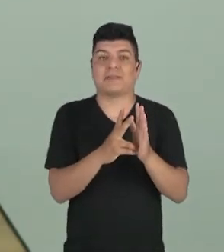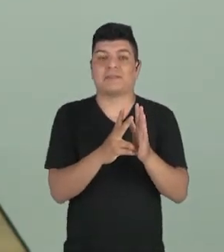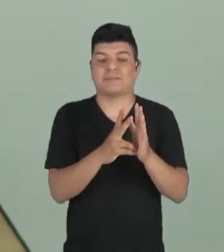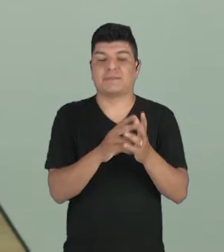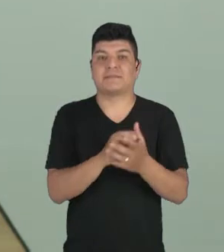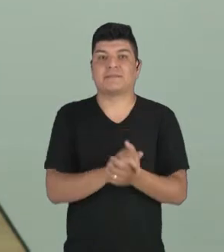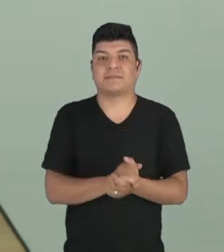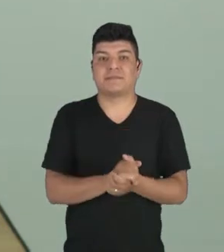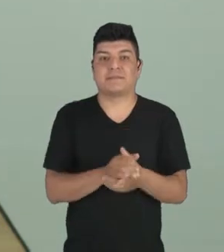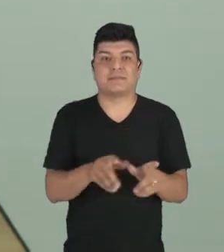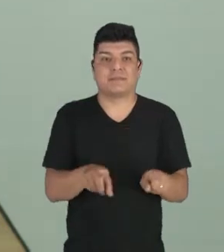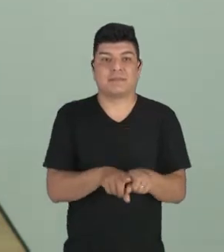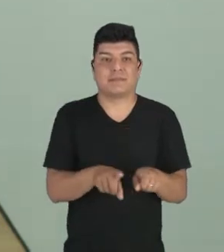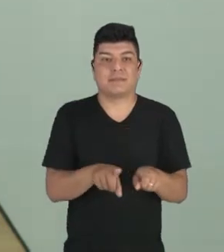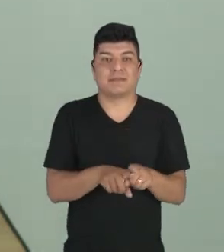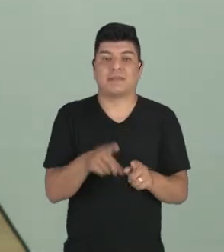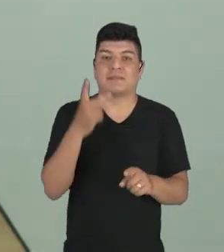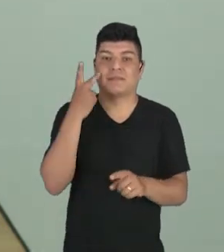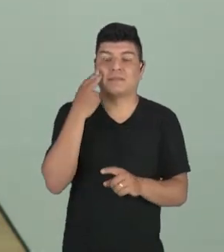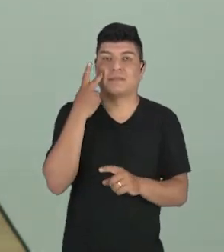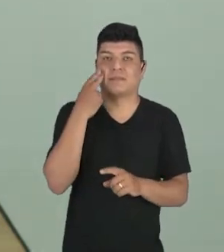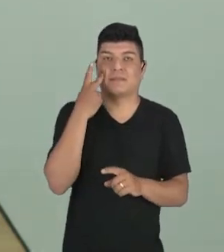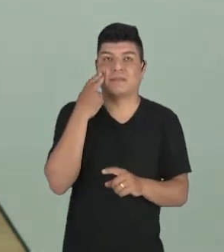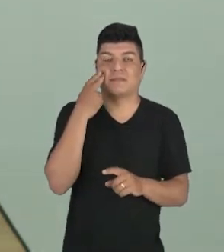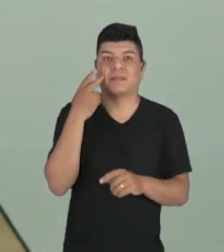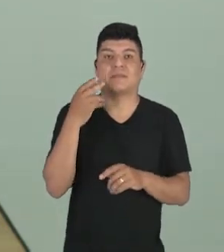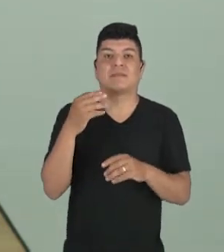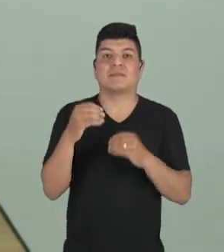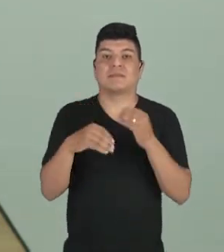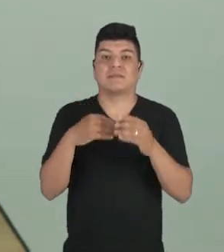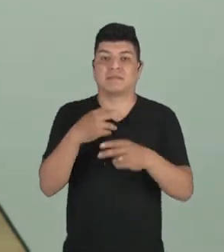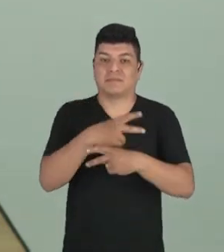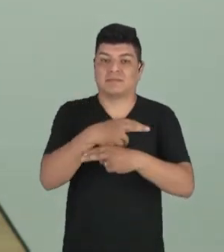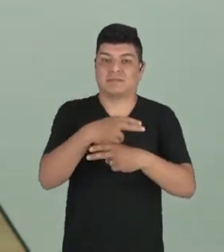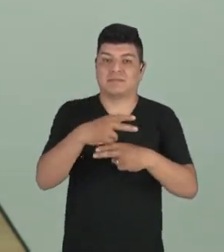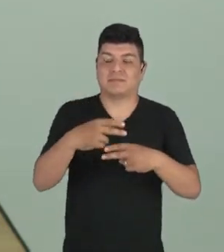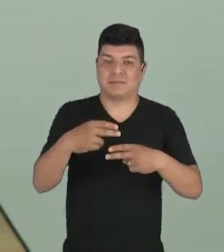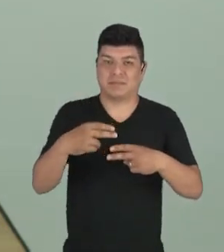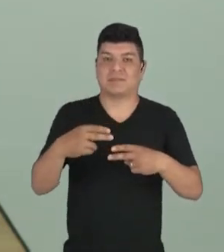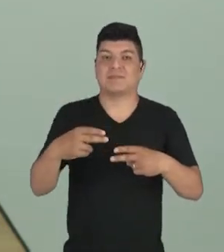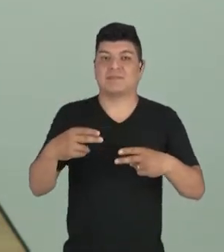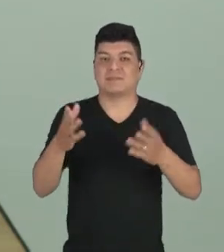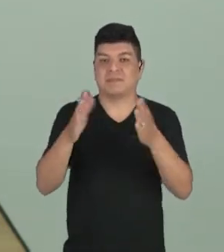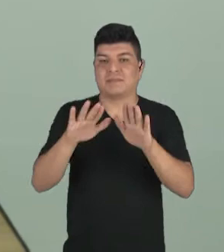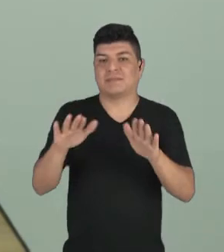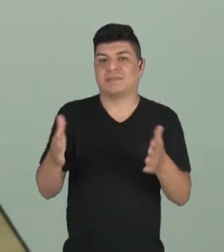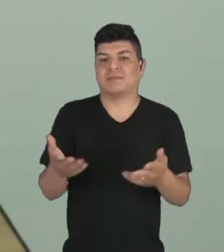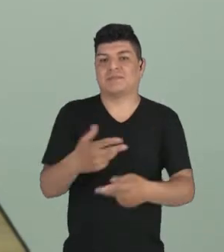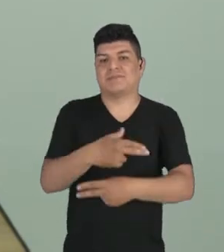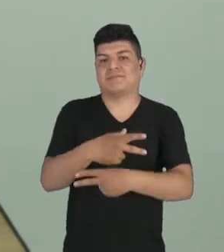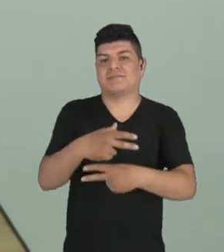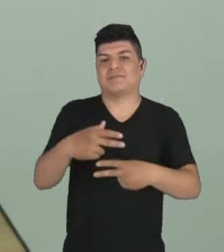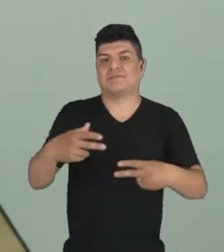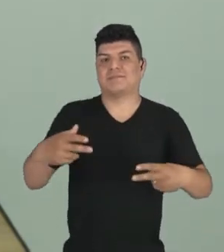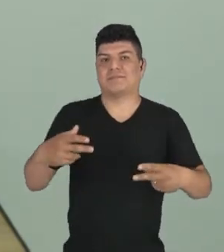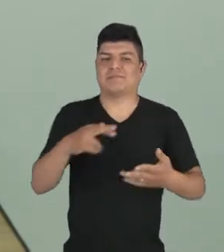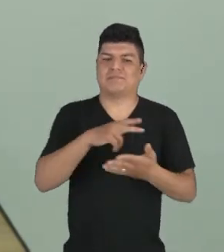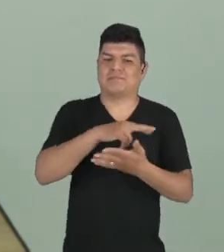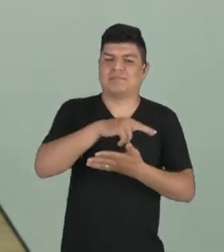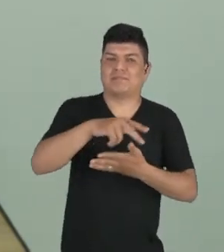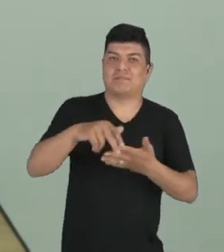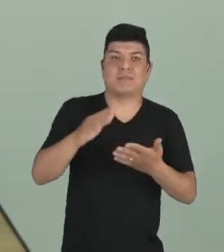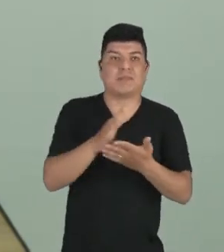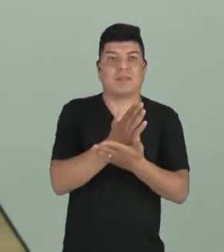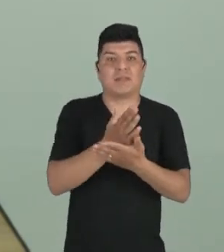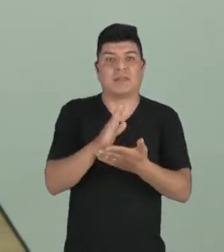Eles também é comum, né, a produção de artesanato. E aí eles produziram muitas coisas, eu